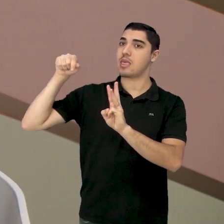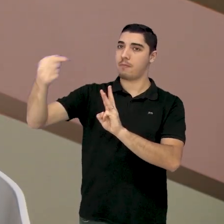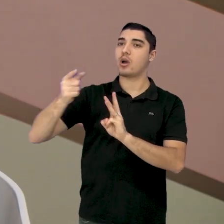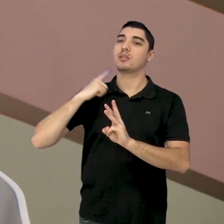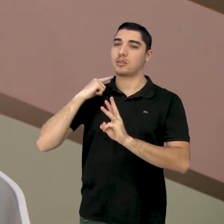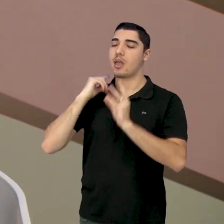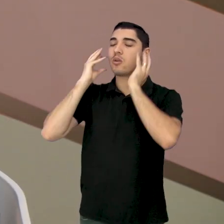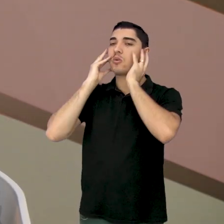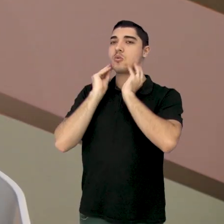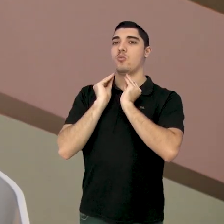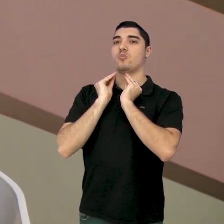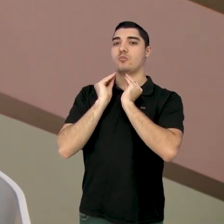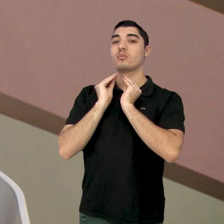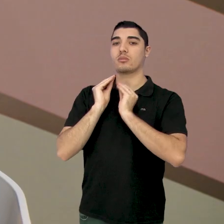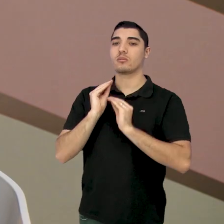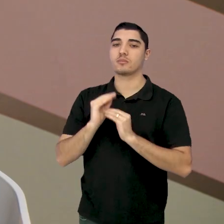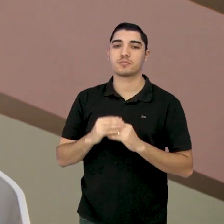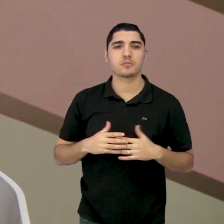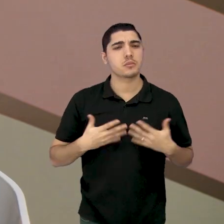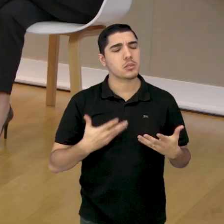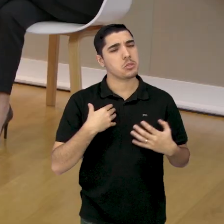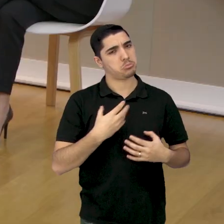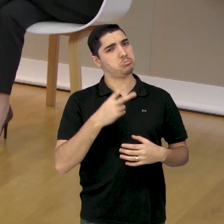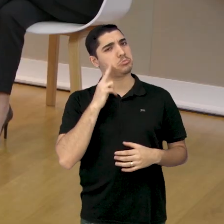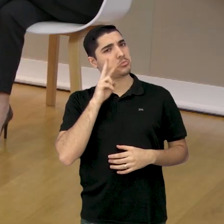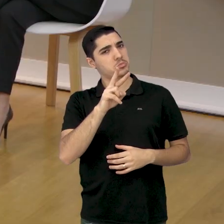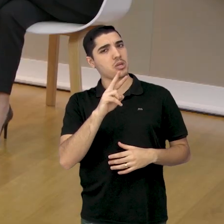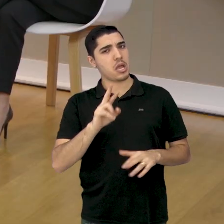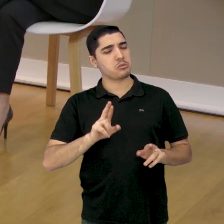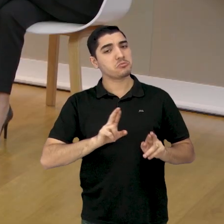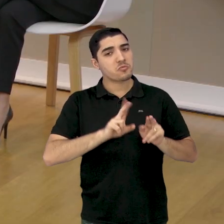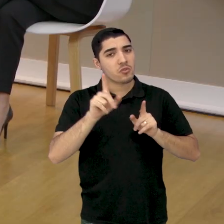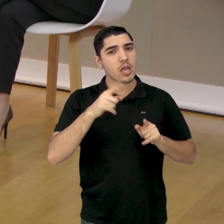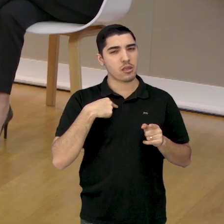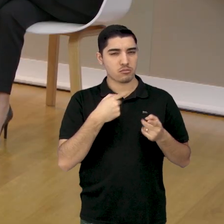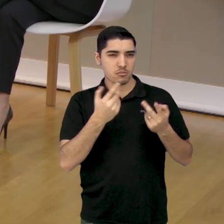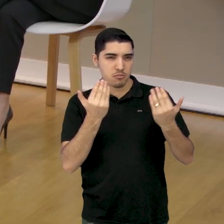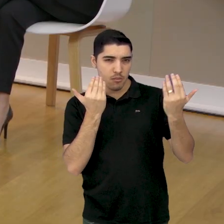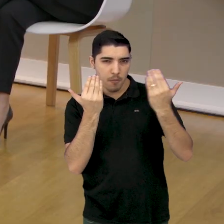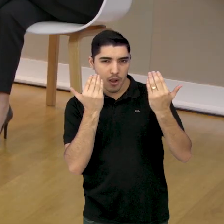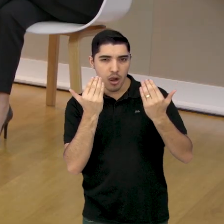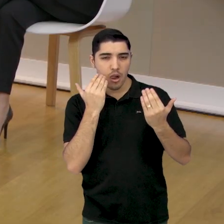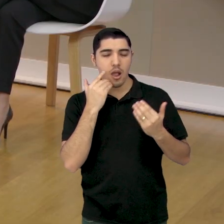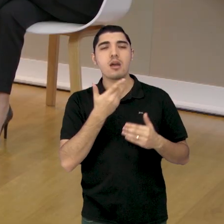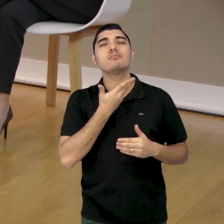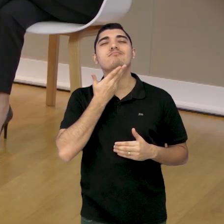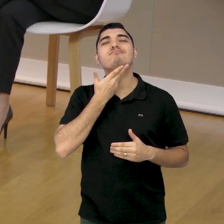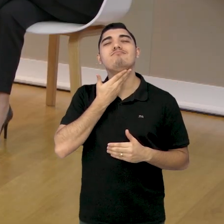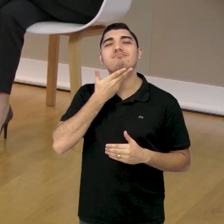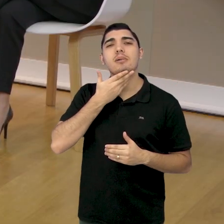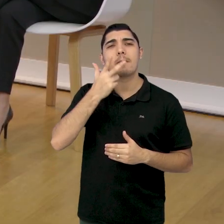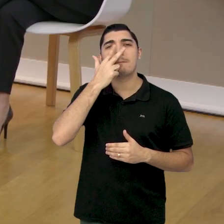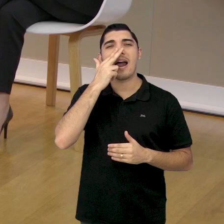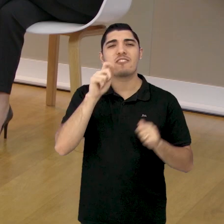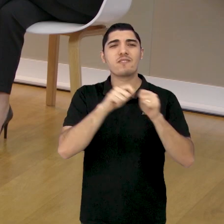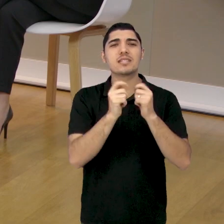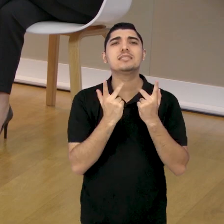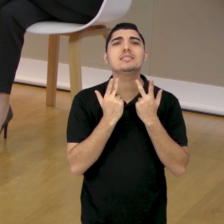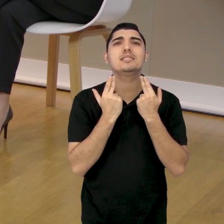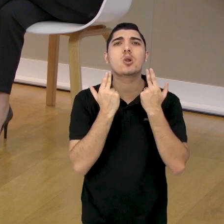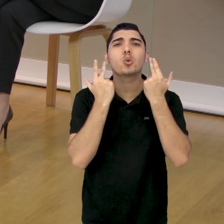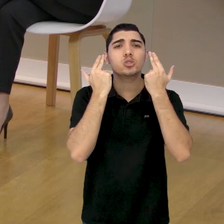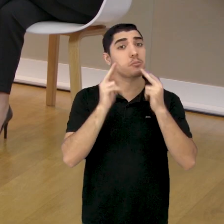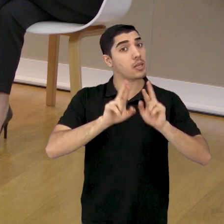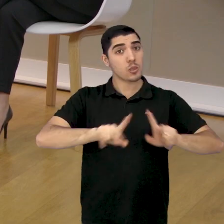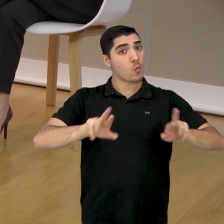é o pós-imediato, depois de 3 meses ficou ainda melhor. A impressão que dá, a gente, assim, reparando direitinho ali a papada, é que foi feita uma cirurgia